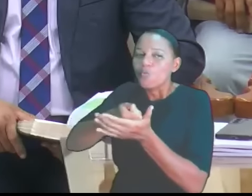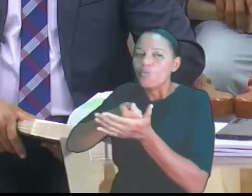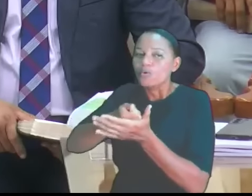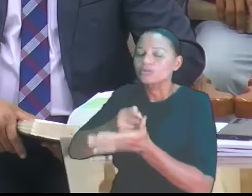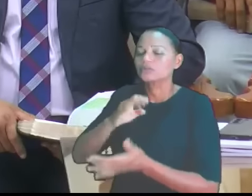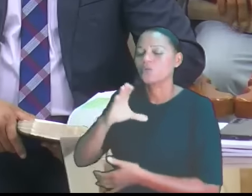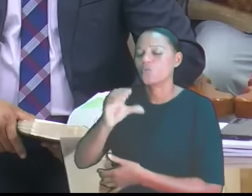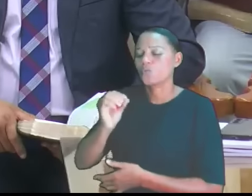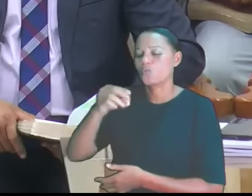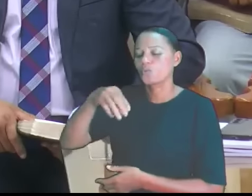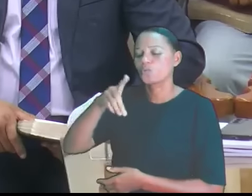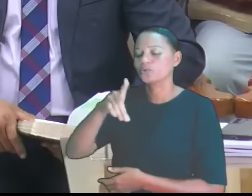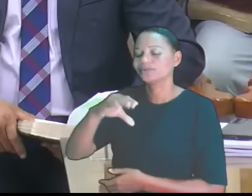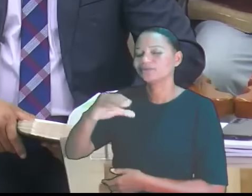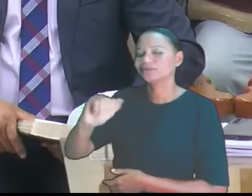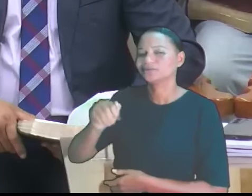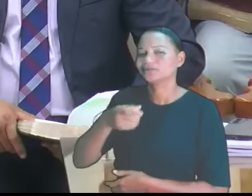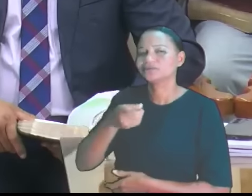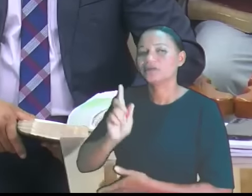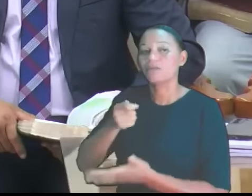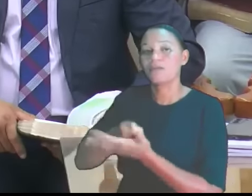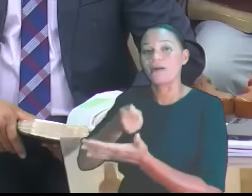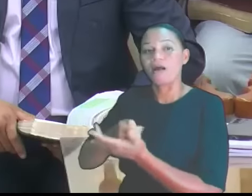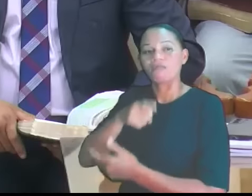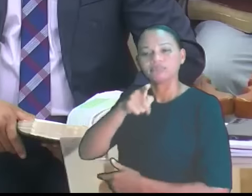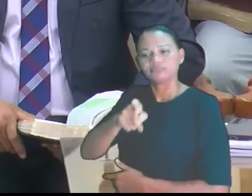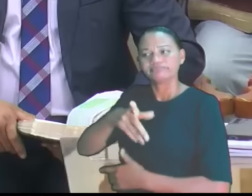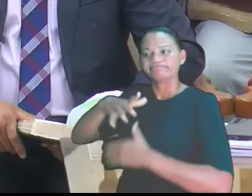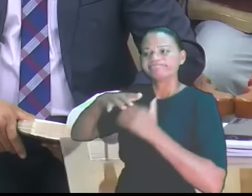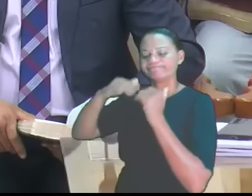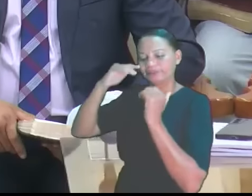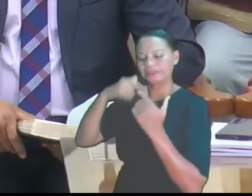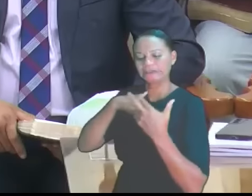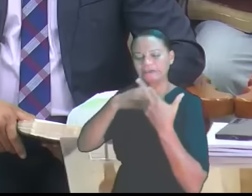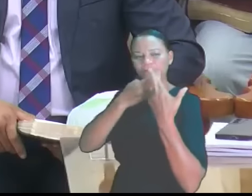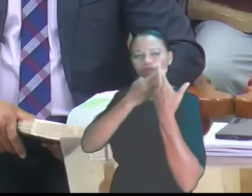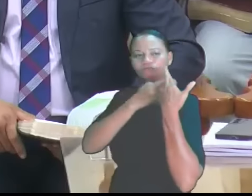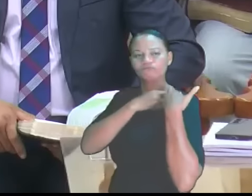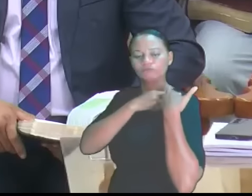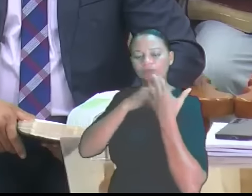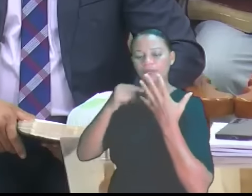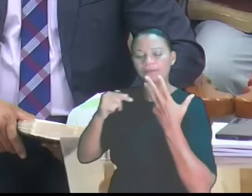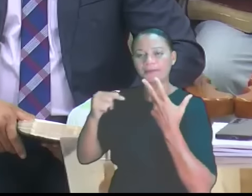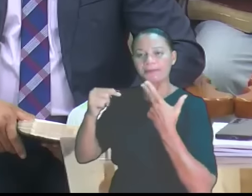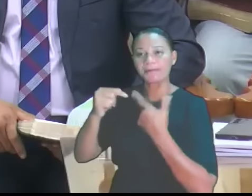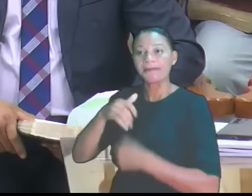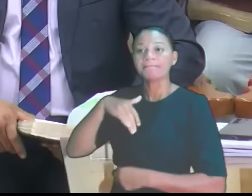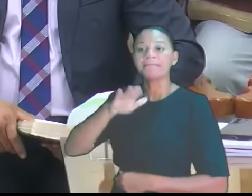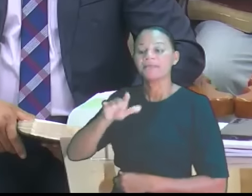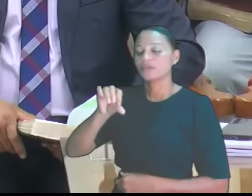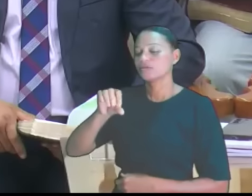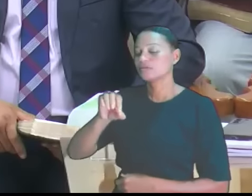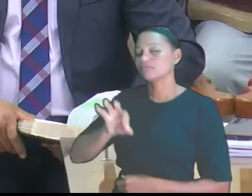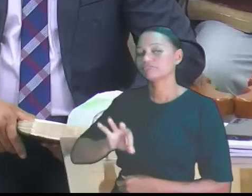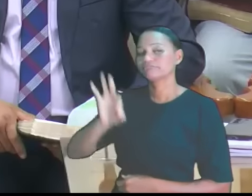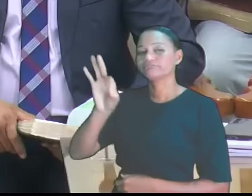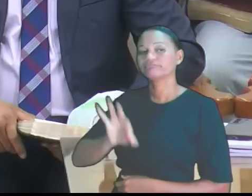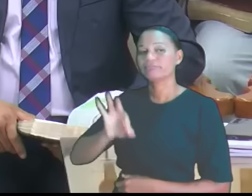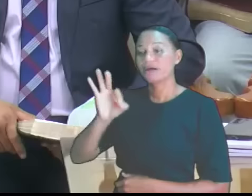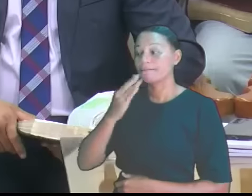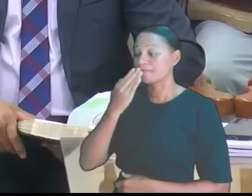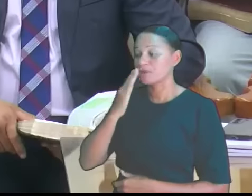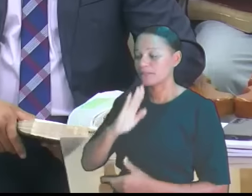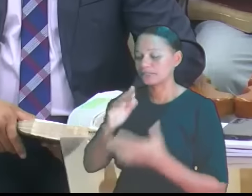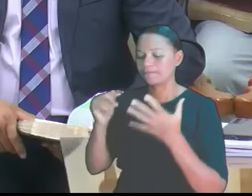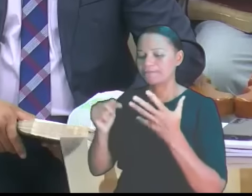O que que significa isso? Você precisa cumprir a sua parte. Mais de 90% das